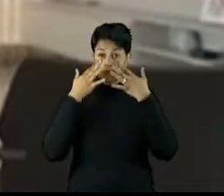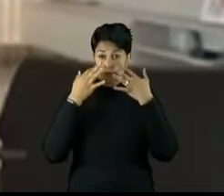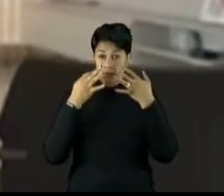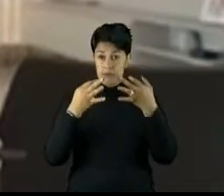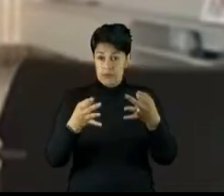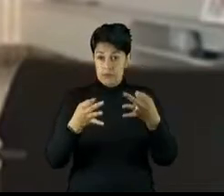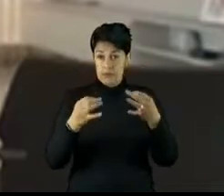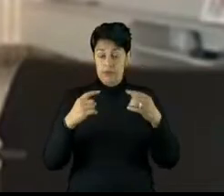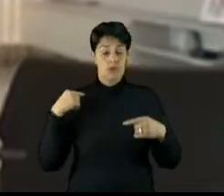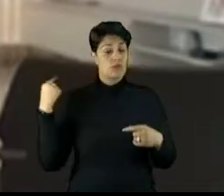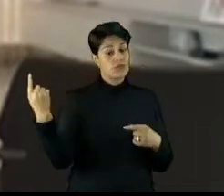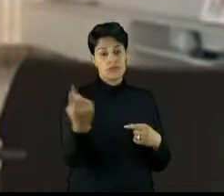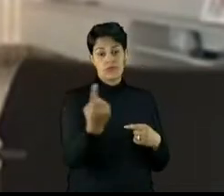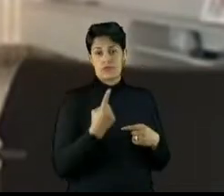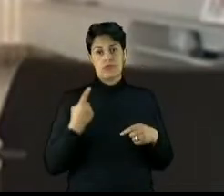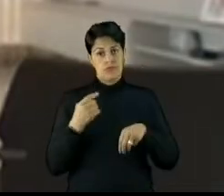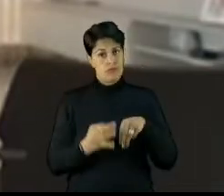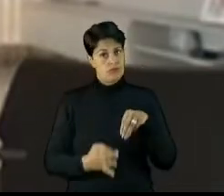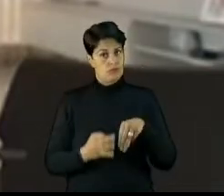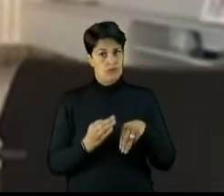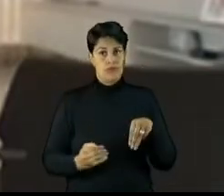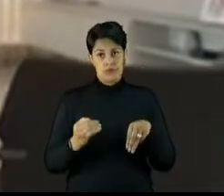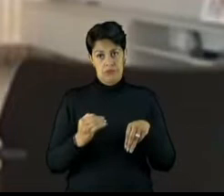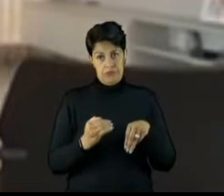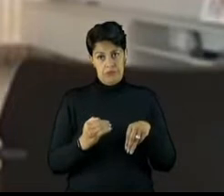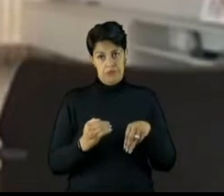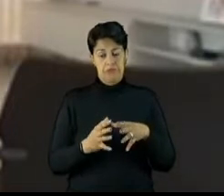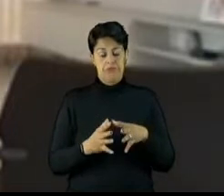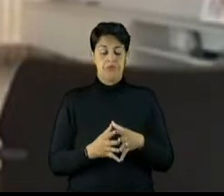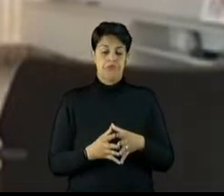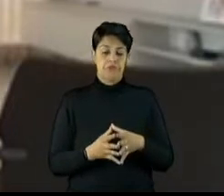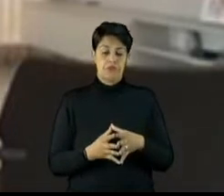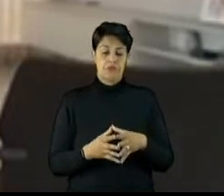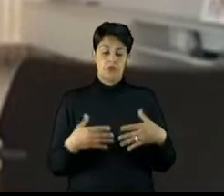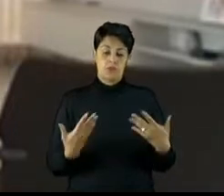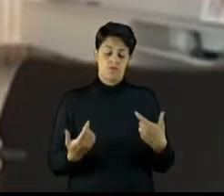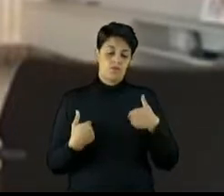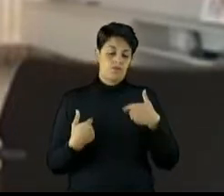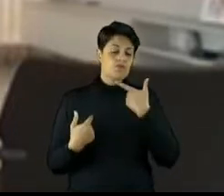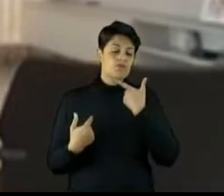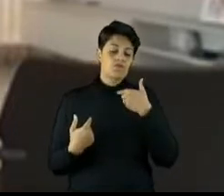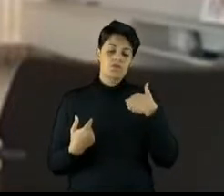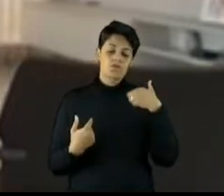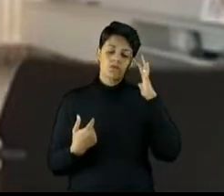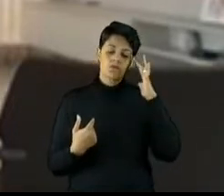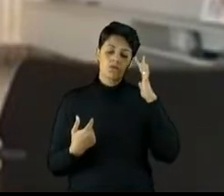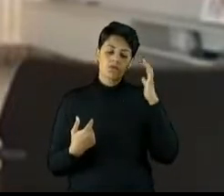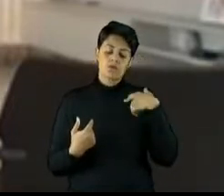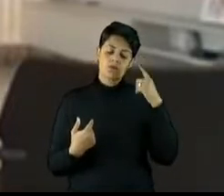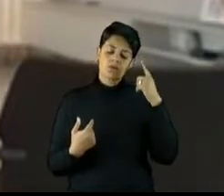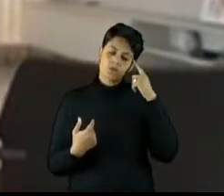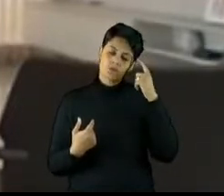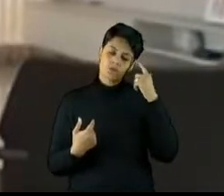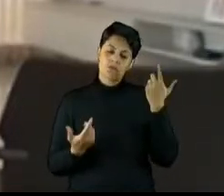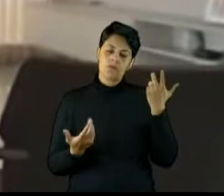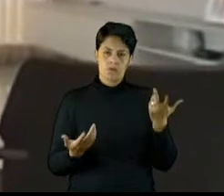plenário, se debruce sobre a matéria e delibere sobre ela. As unidades de instrução, as secretarias especializadas, não podem funcionar